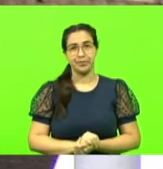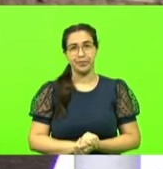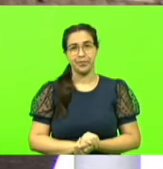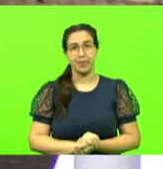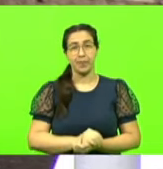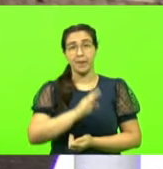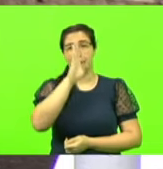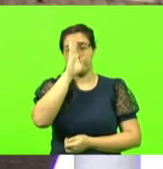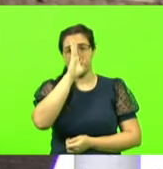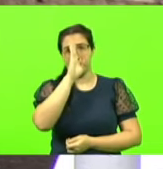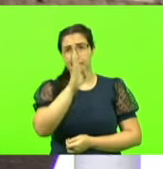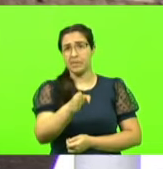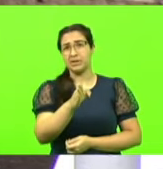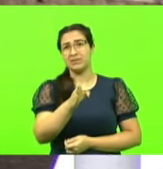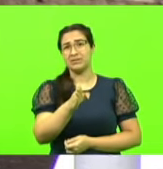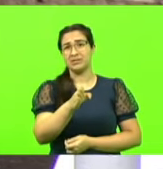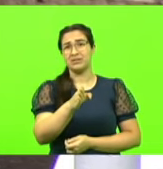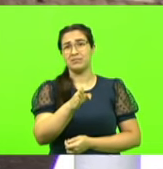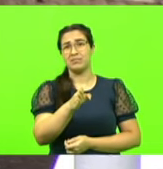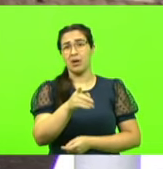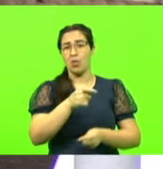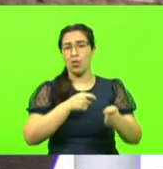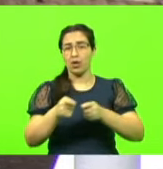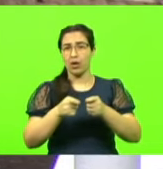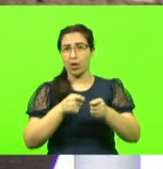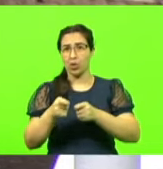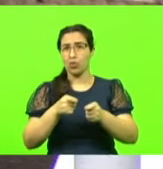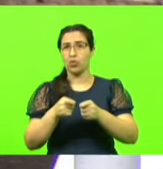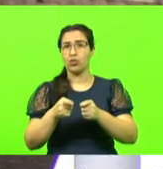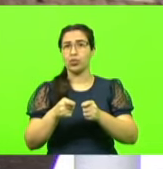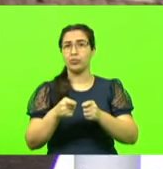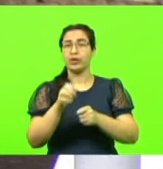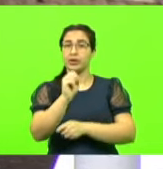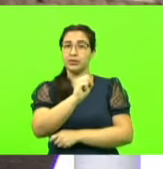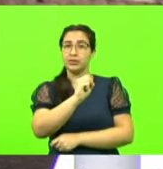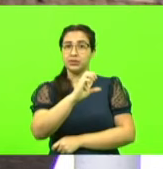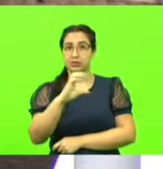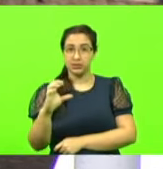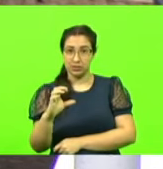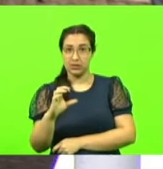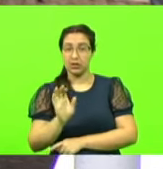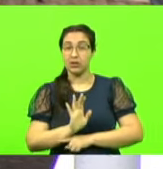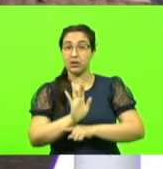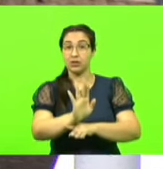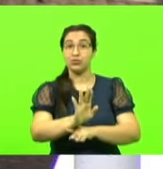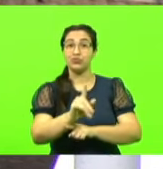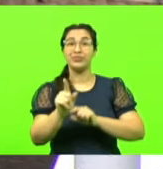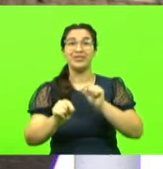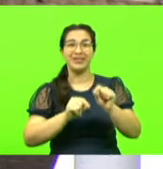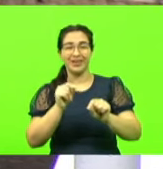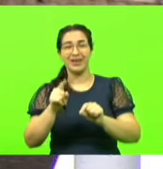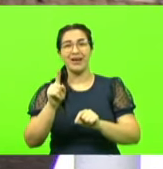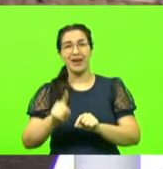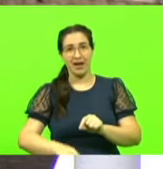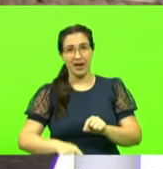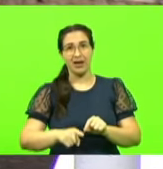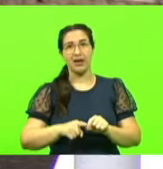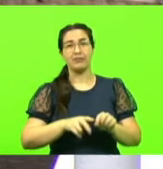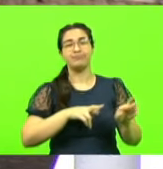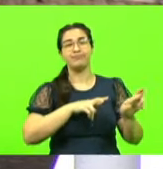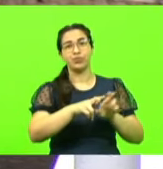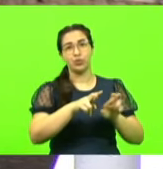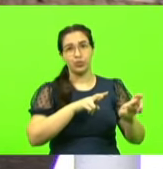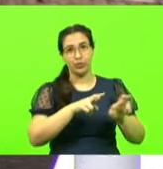corredores da economia catarinense são rodovias federais, que não foram estadualizadas, e